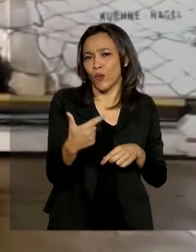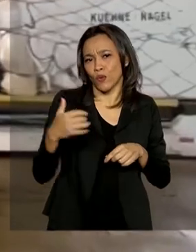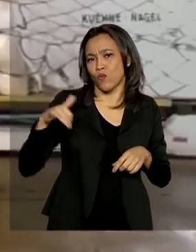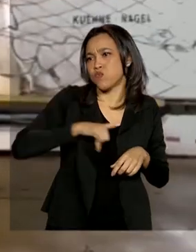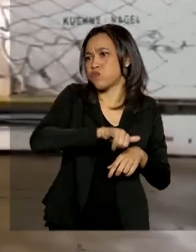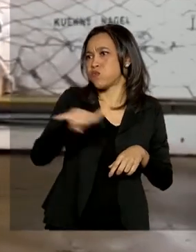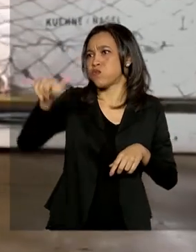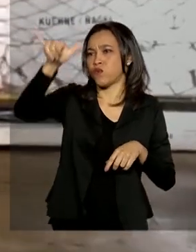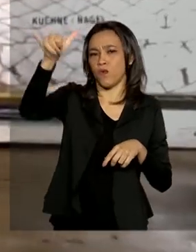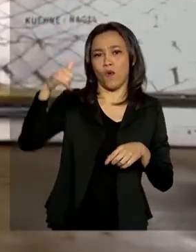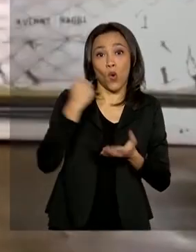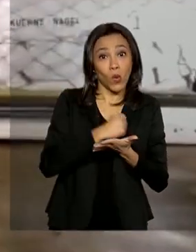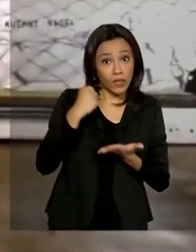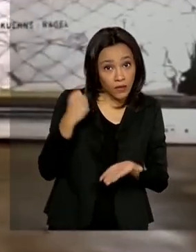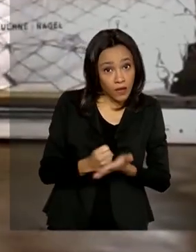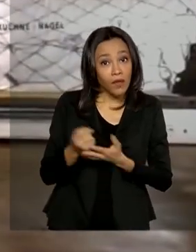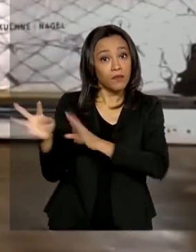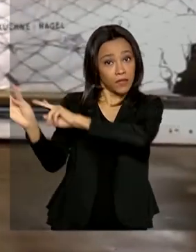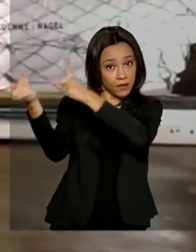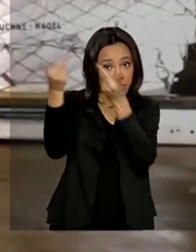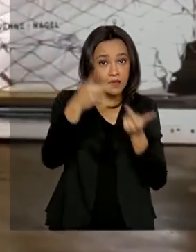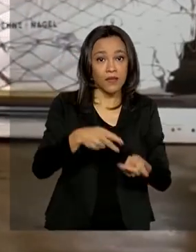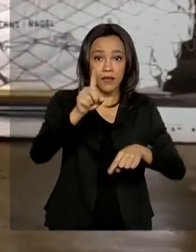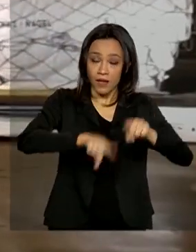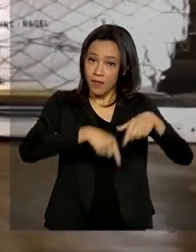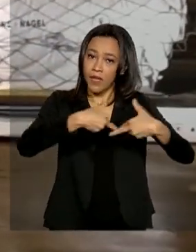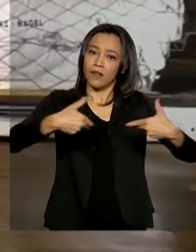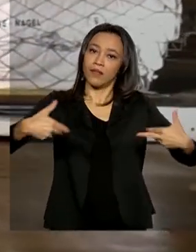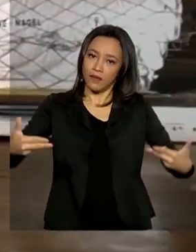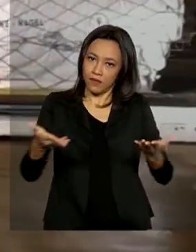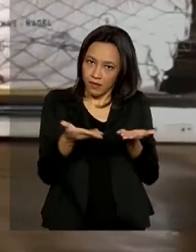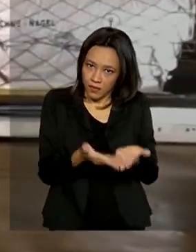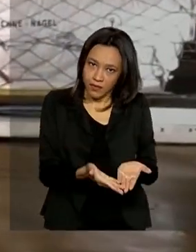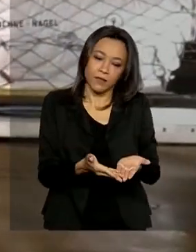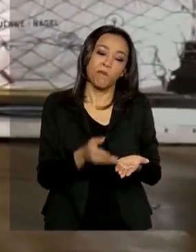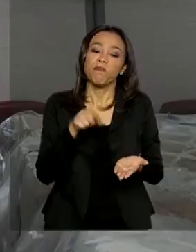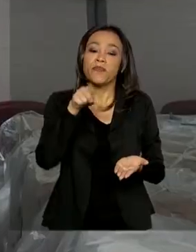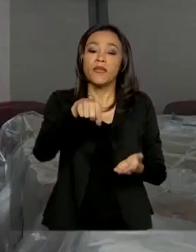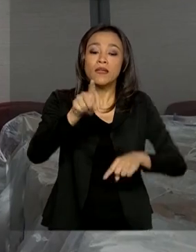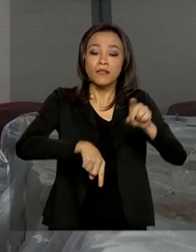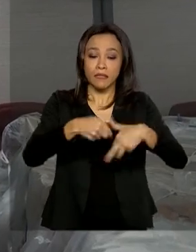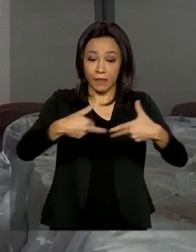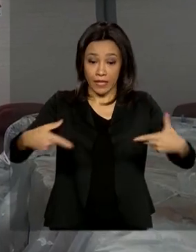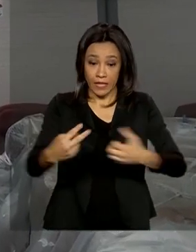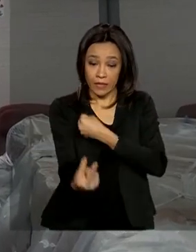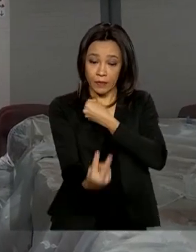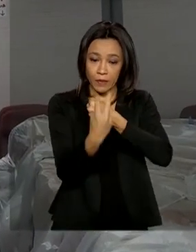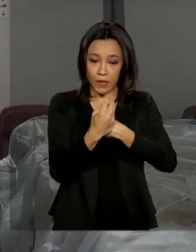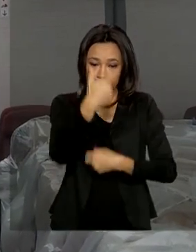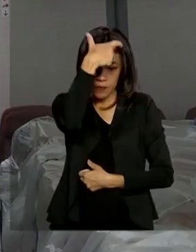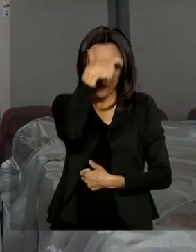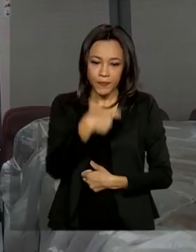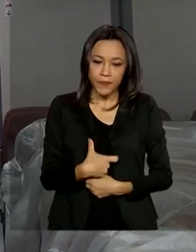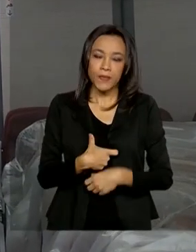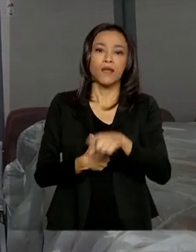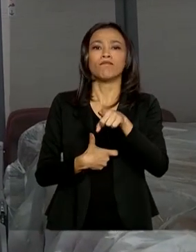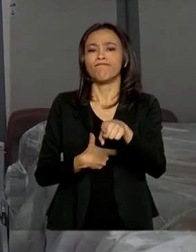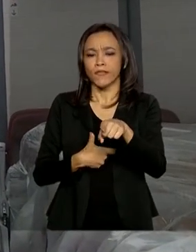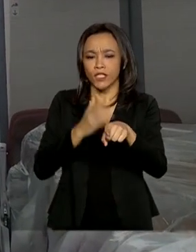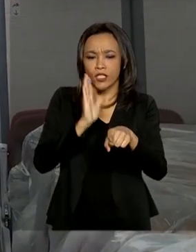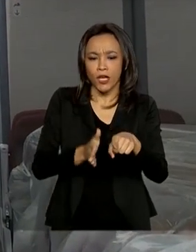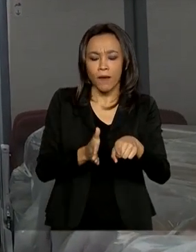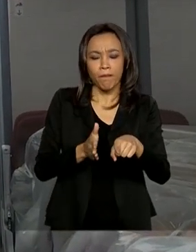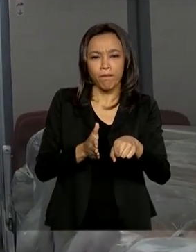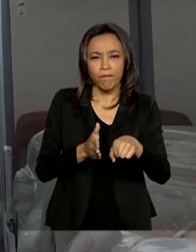Ministério da Infraestrutura para transportar materiais hospitalares. Esses equipamentos de proteção individual foram levados